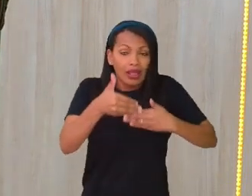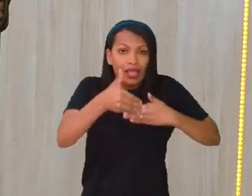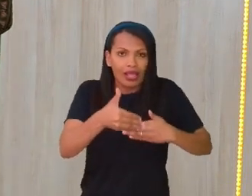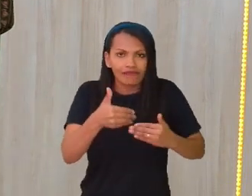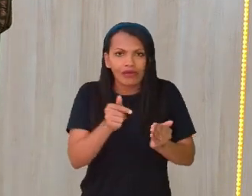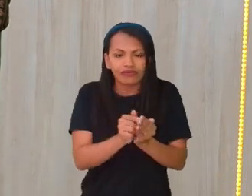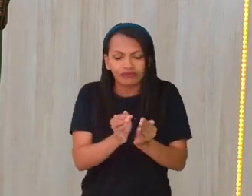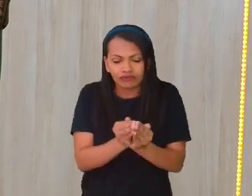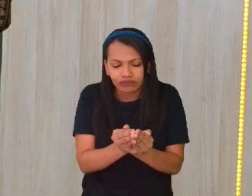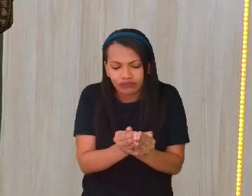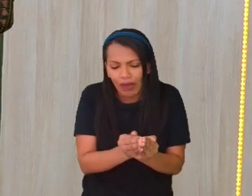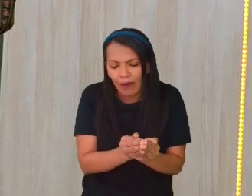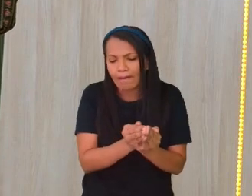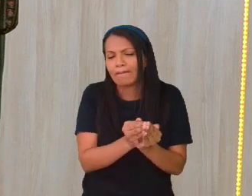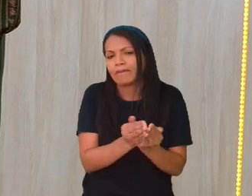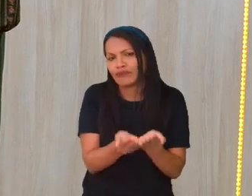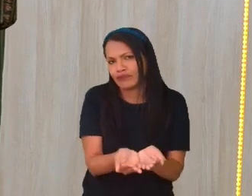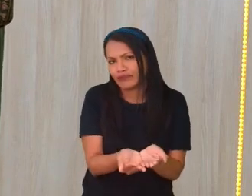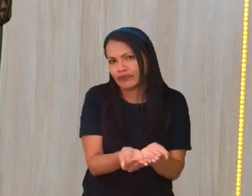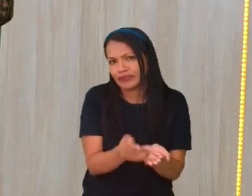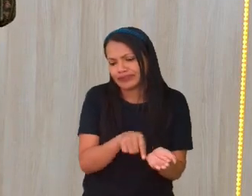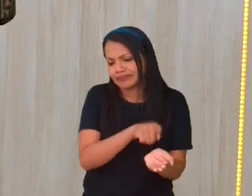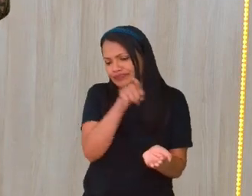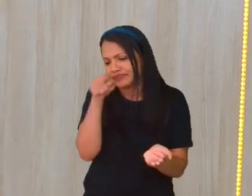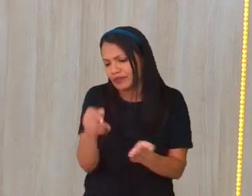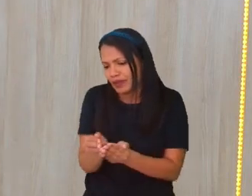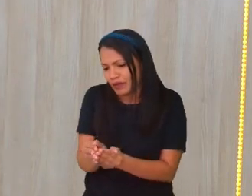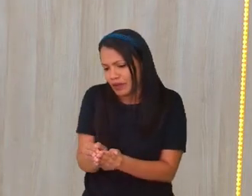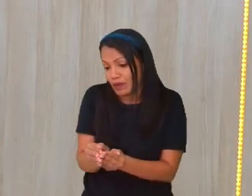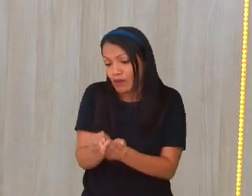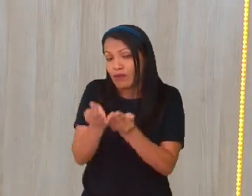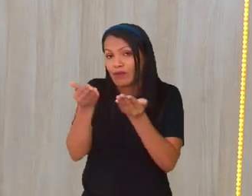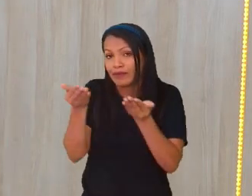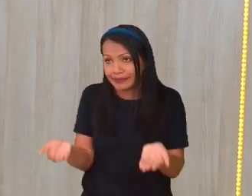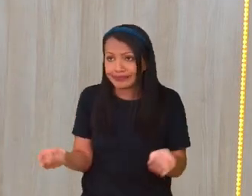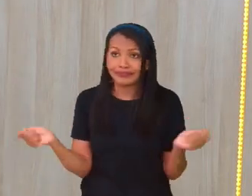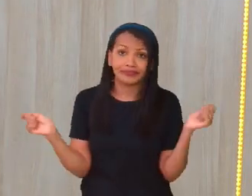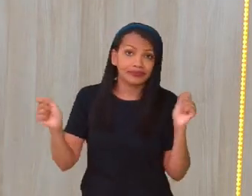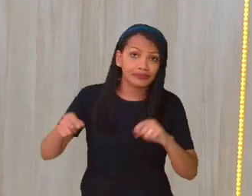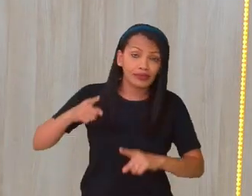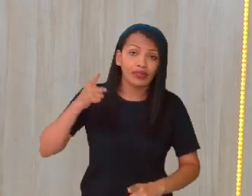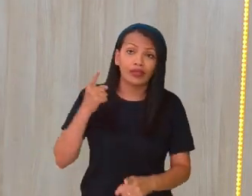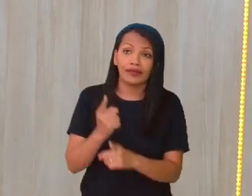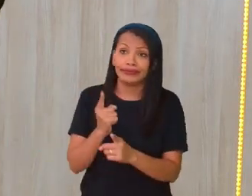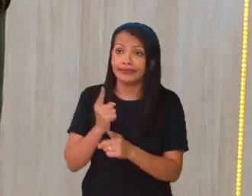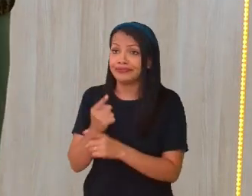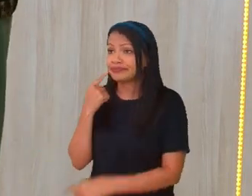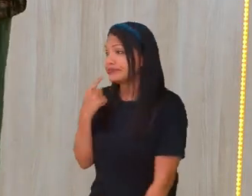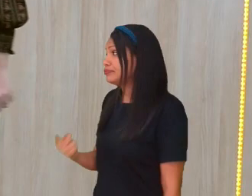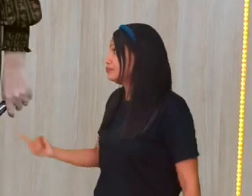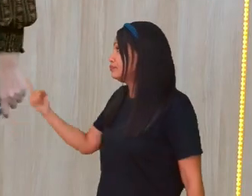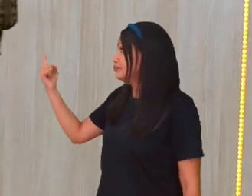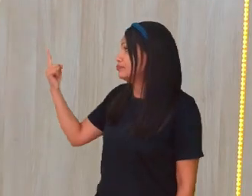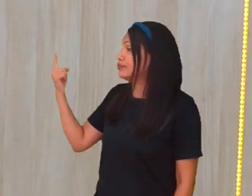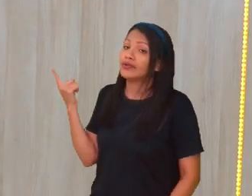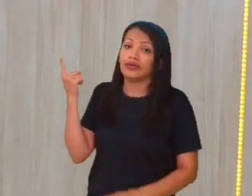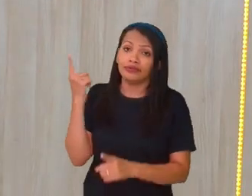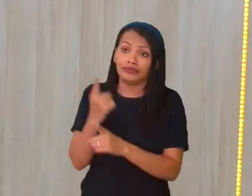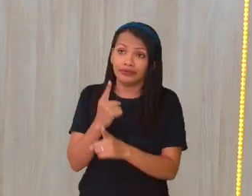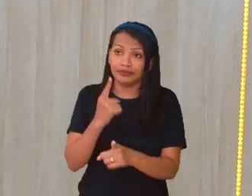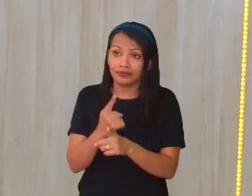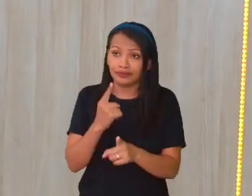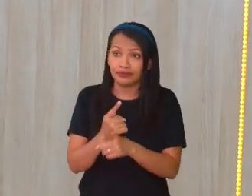pode encontrar essas conchas em ostras, mariscos, nos caracóis ou até nos caramuchos. Aqui, ó, a gente está vendo uma